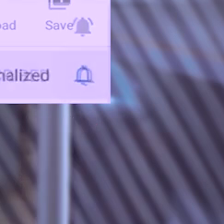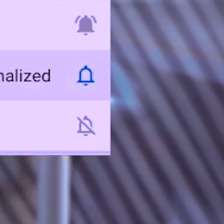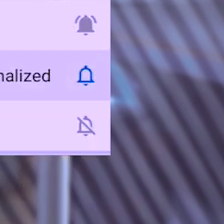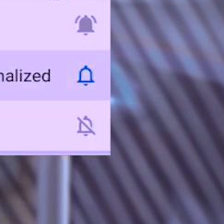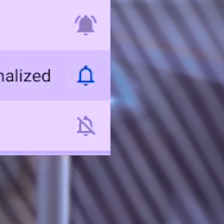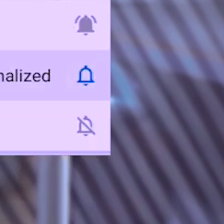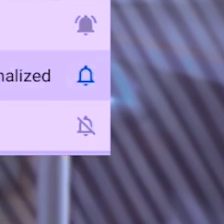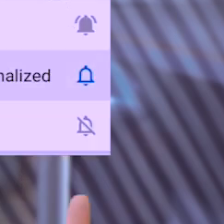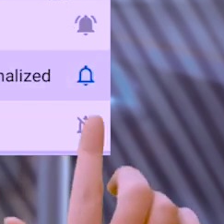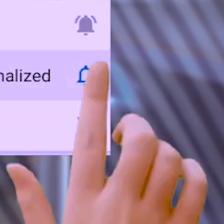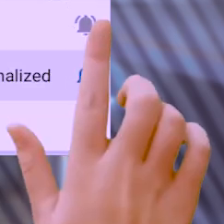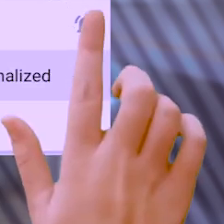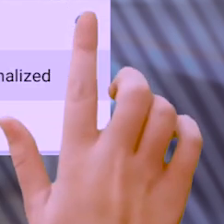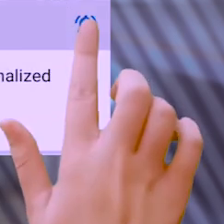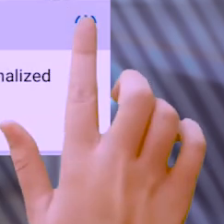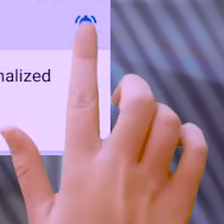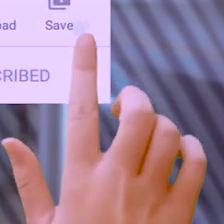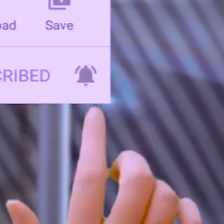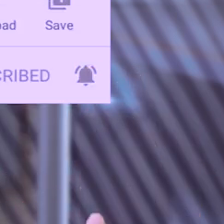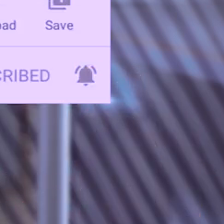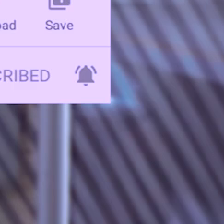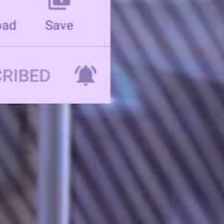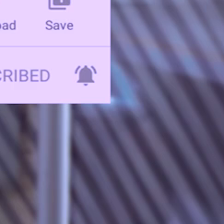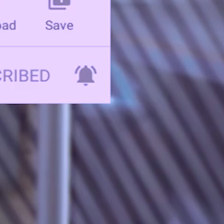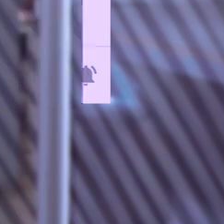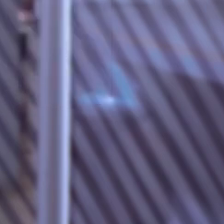no hanehan botão notificação, atu ne labele la com informação fom husiame.